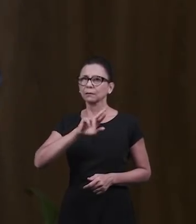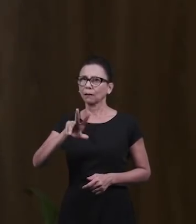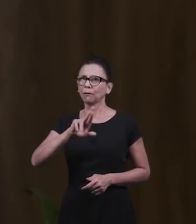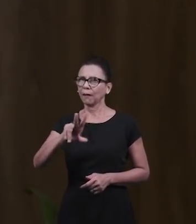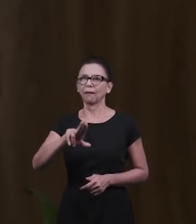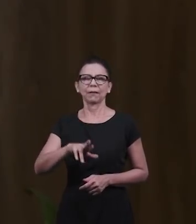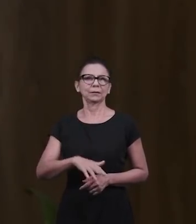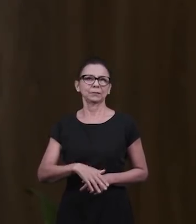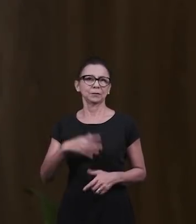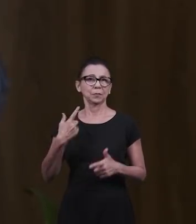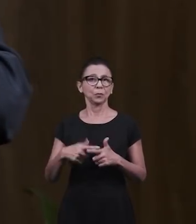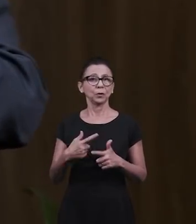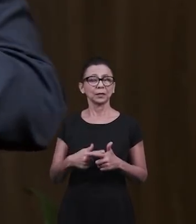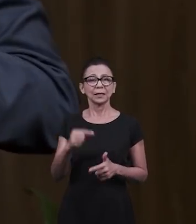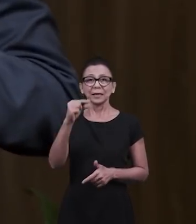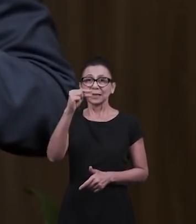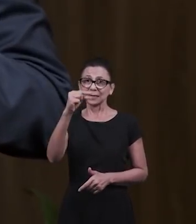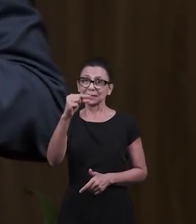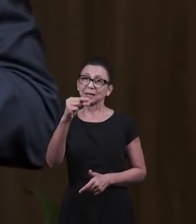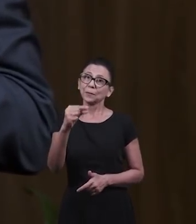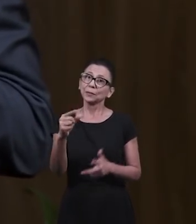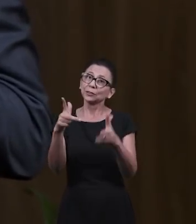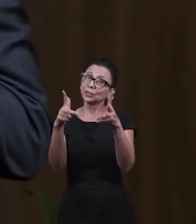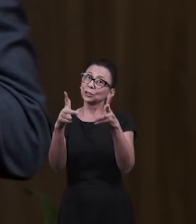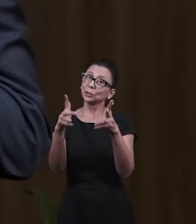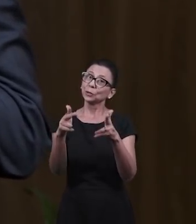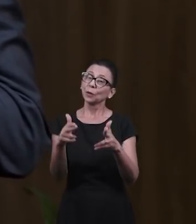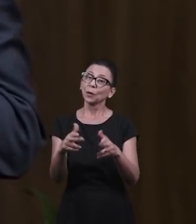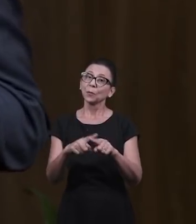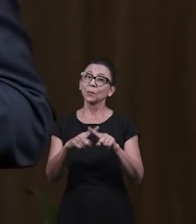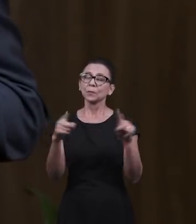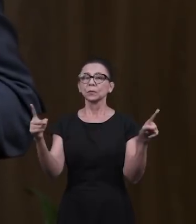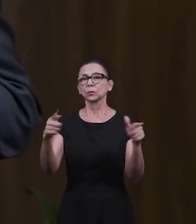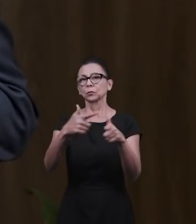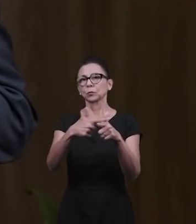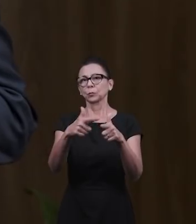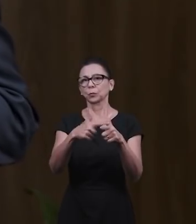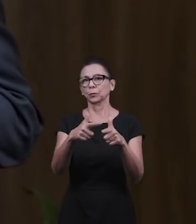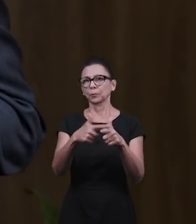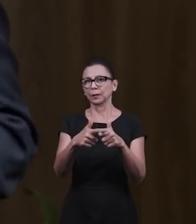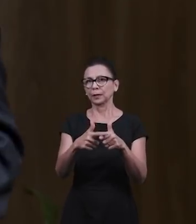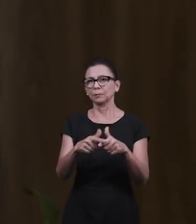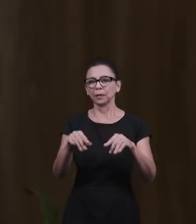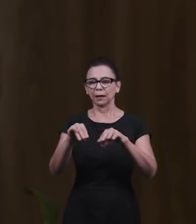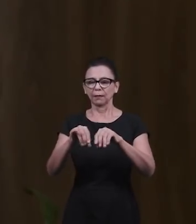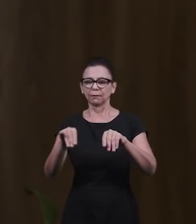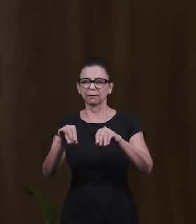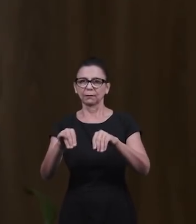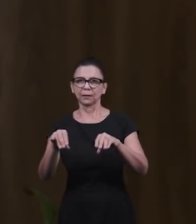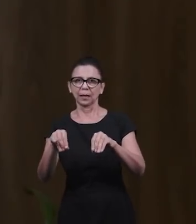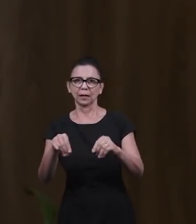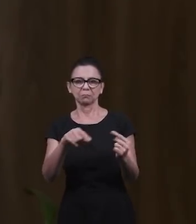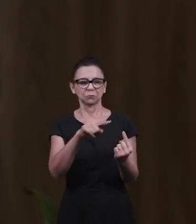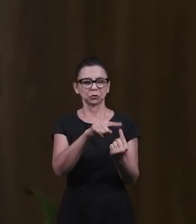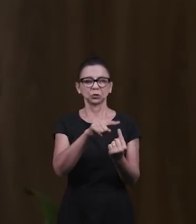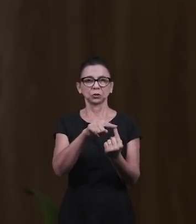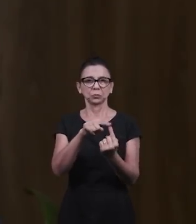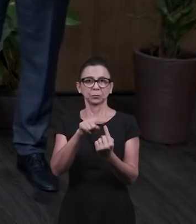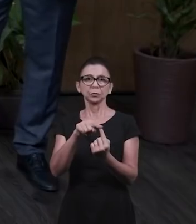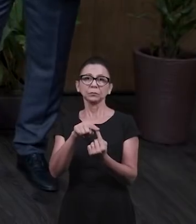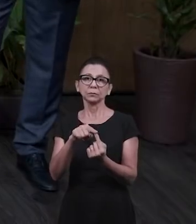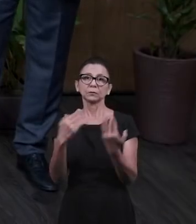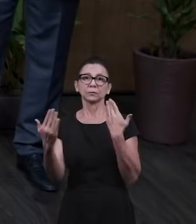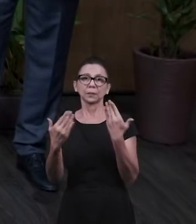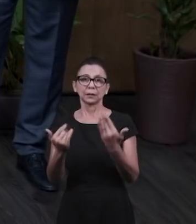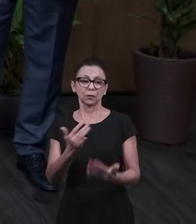O problema está no tipo de terreno ou no coração que recebe a semente.